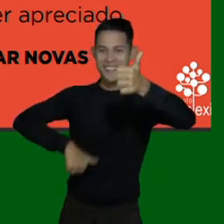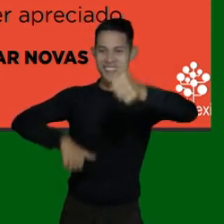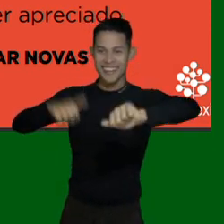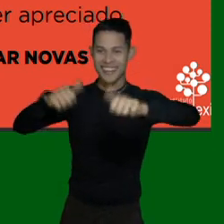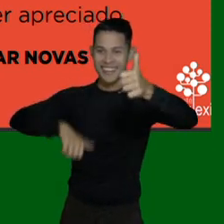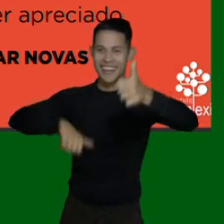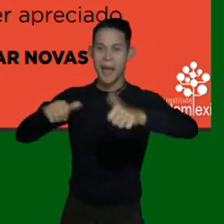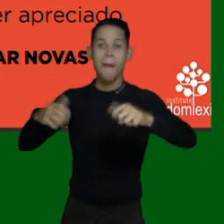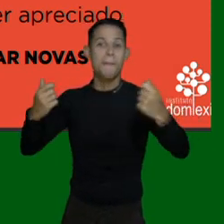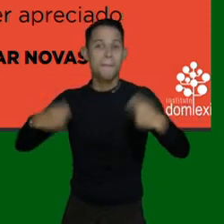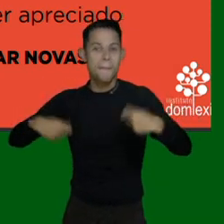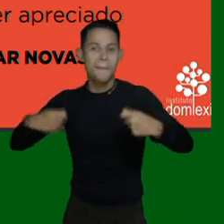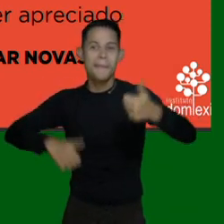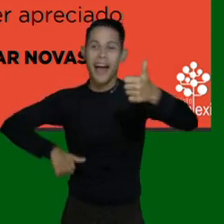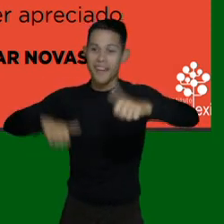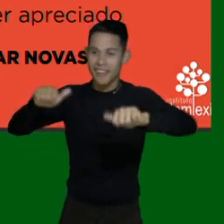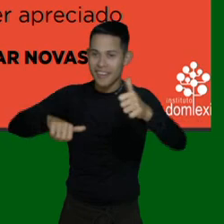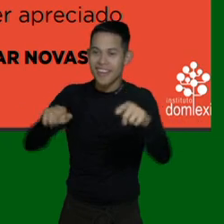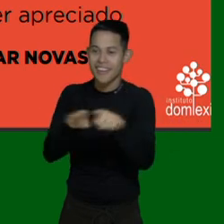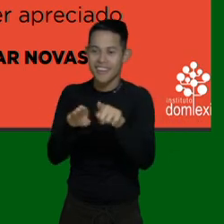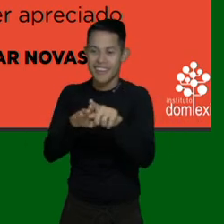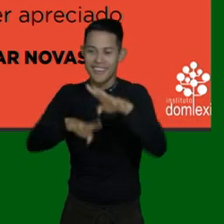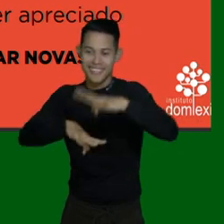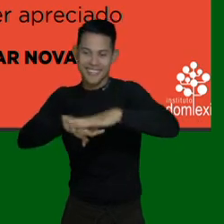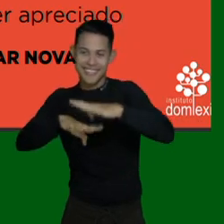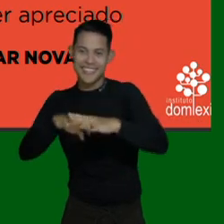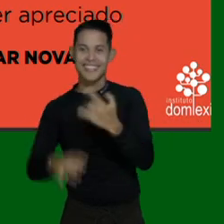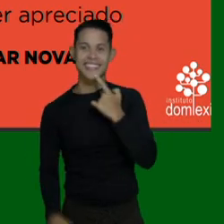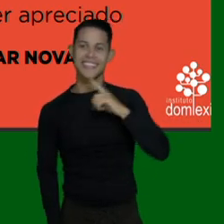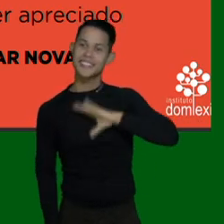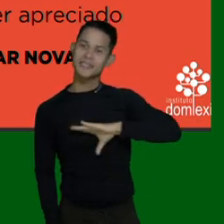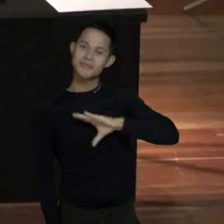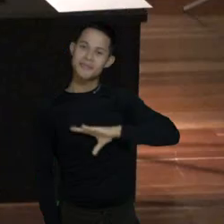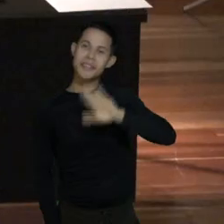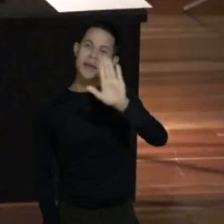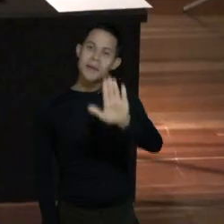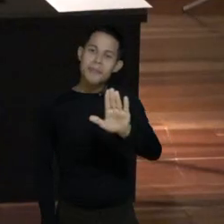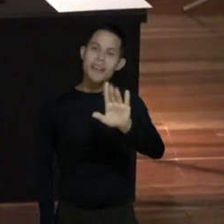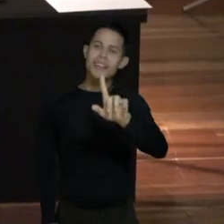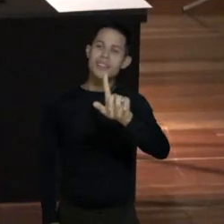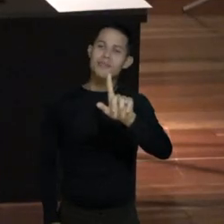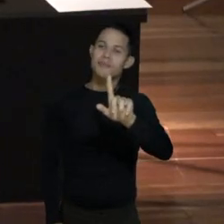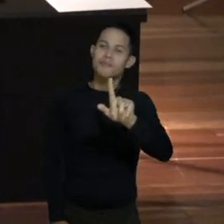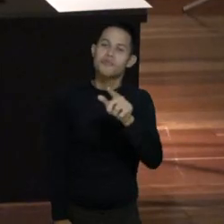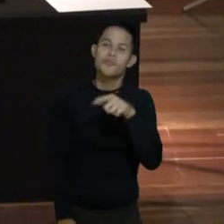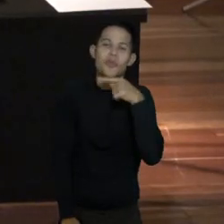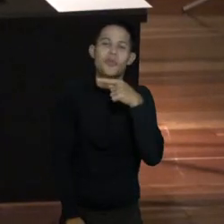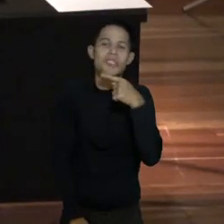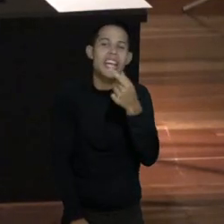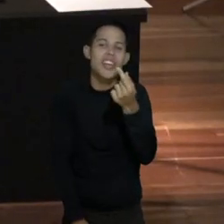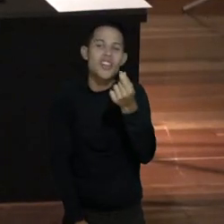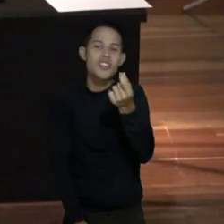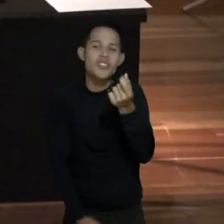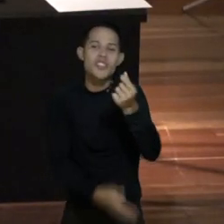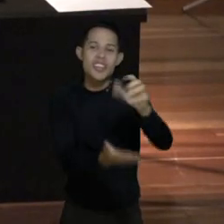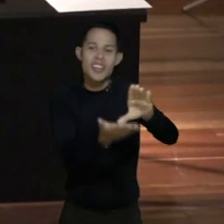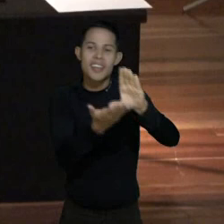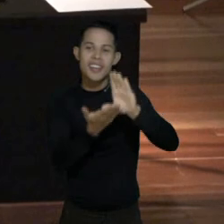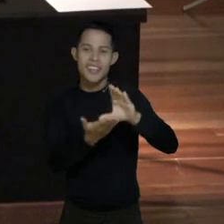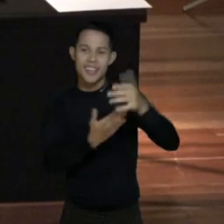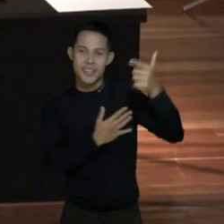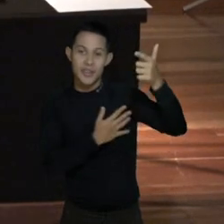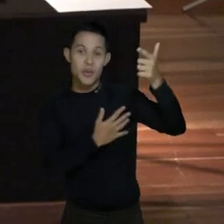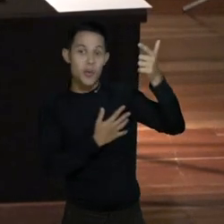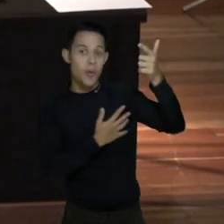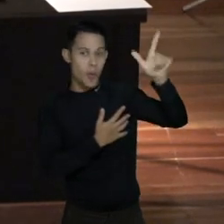avaliando a capacidade de Portuguesa e matemática mas Será que a gente não pode ter outras reguas para em alguma coisa esse